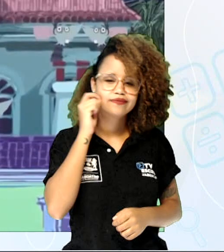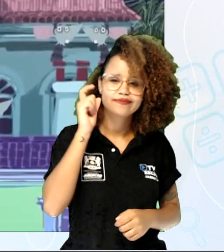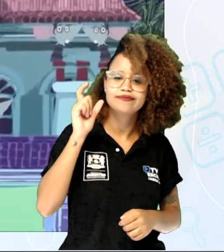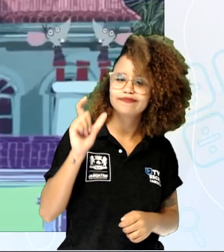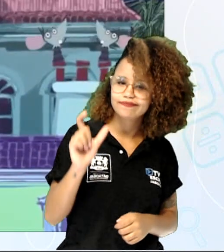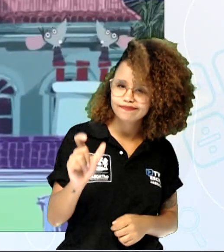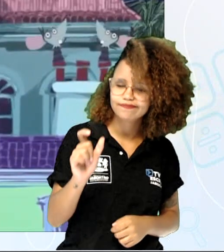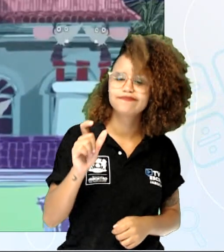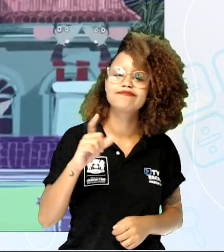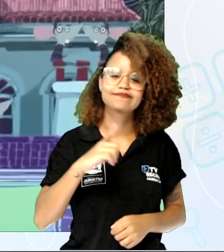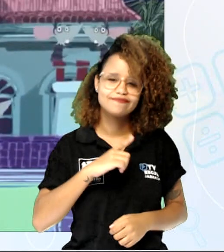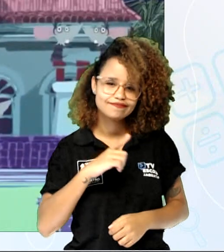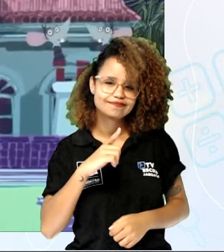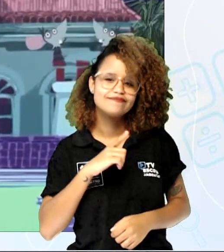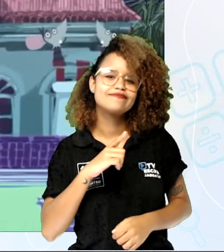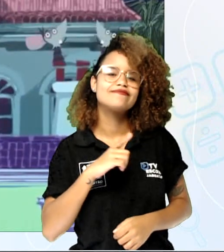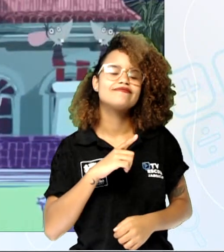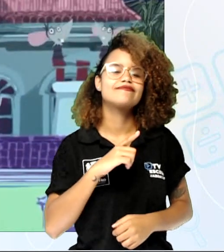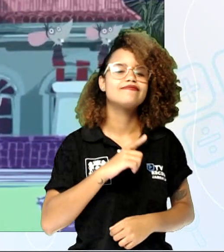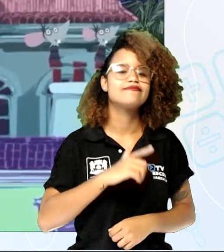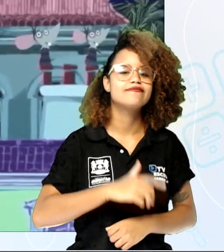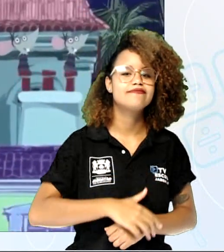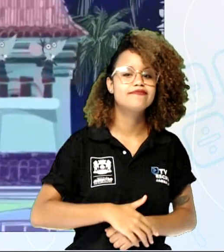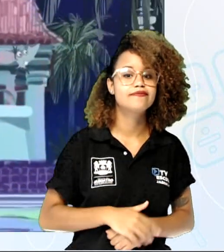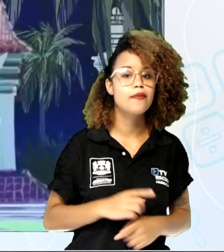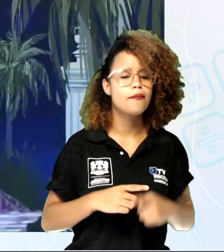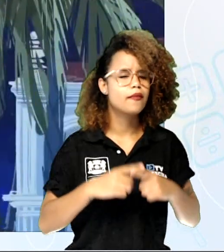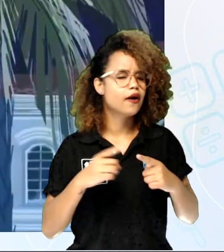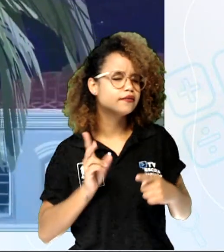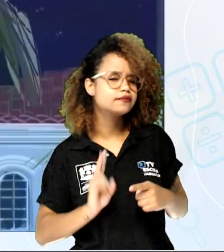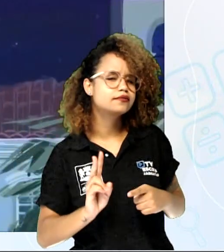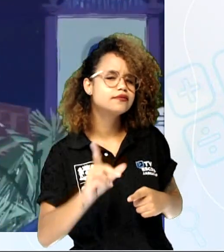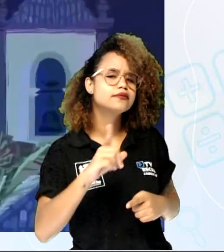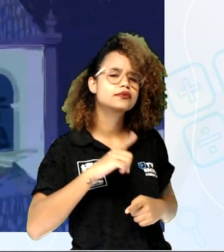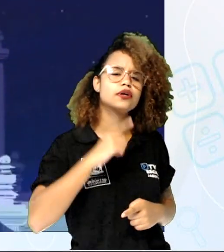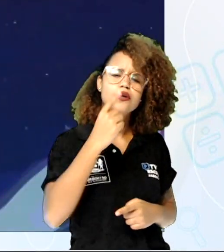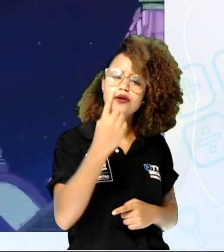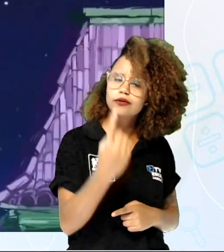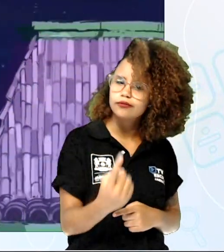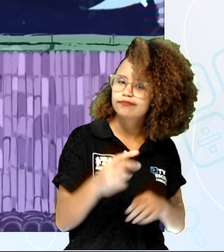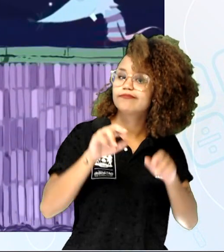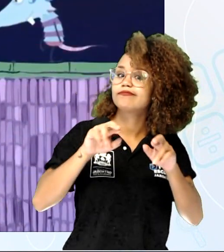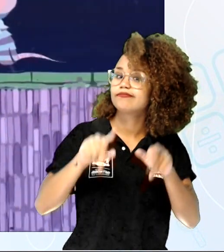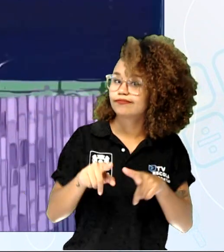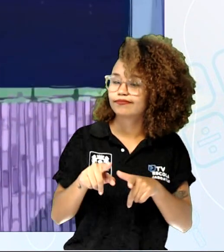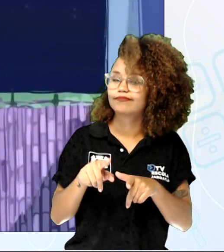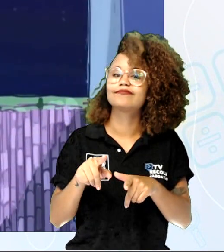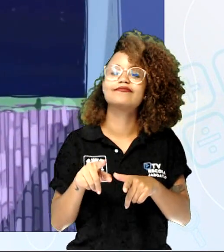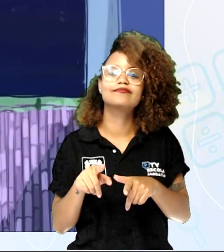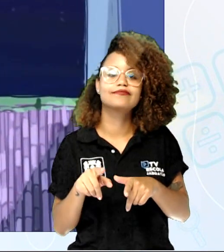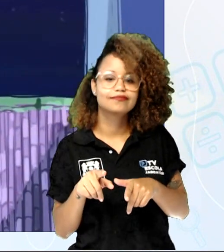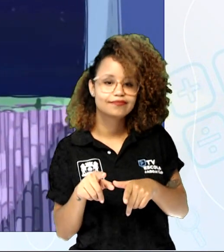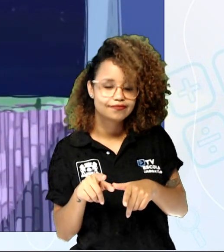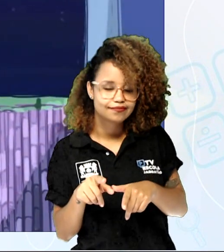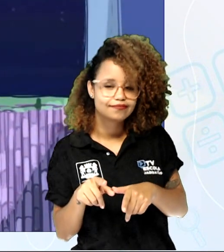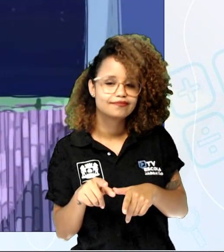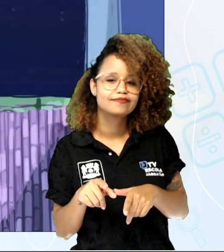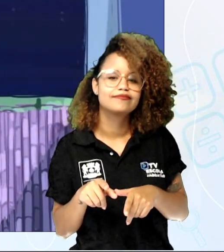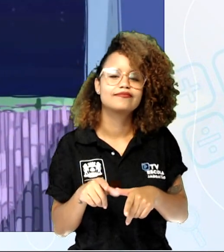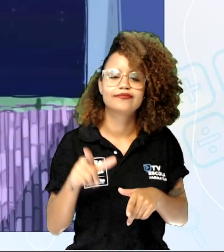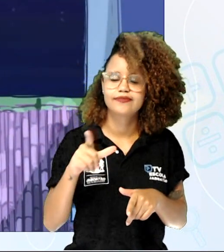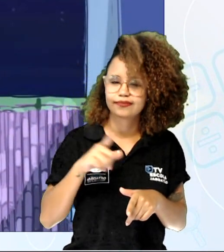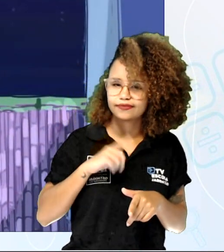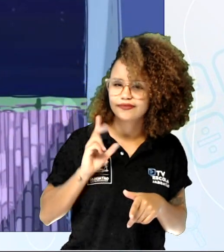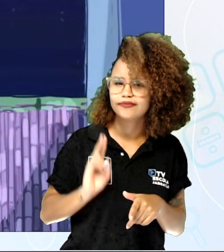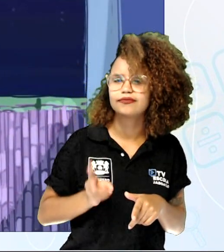são os ratos bem malandros. Mas sempre tem um que é diferente. Tem